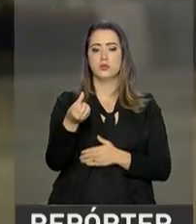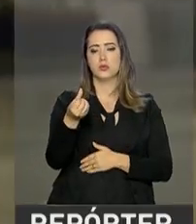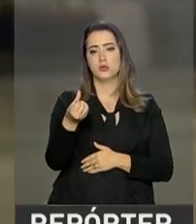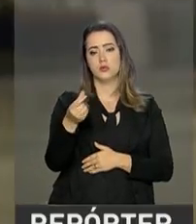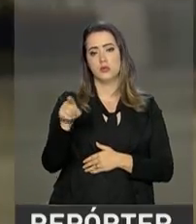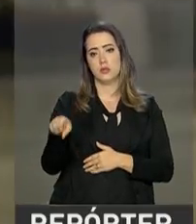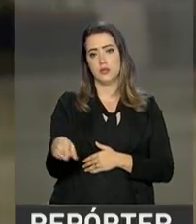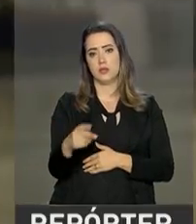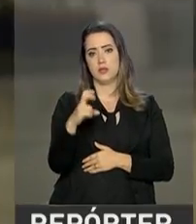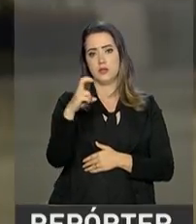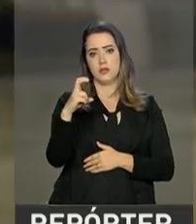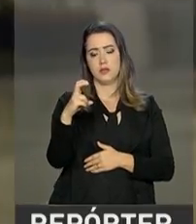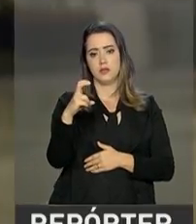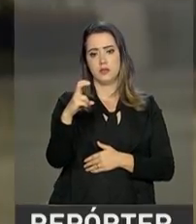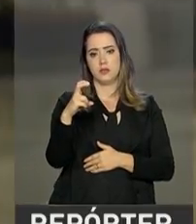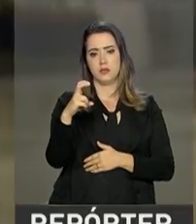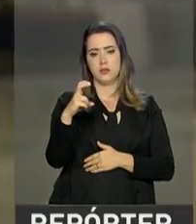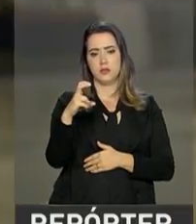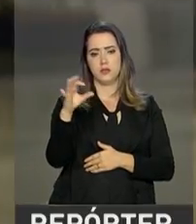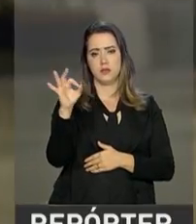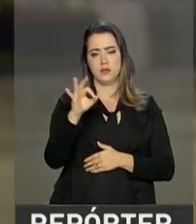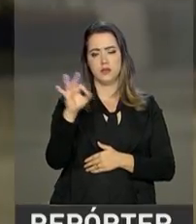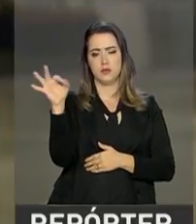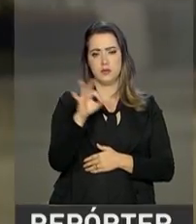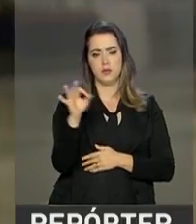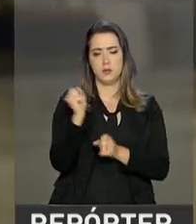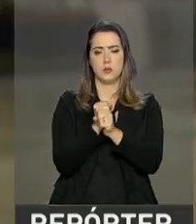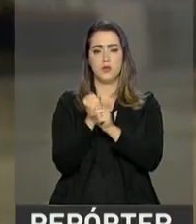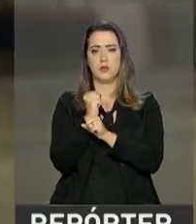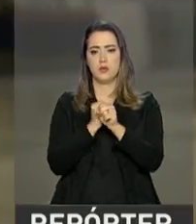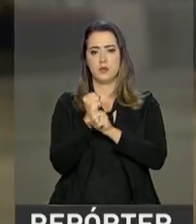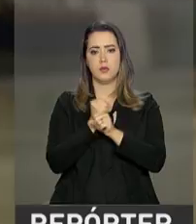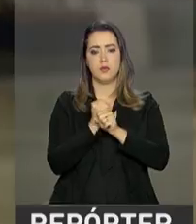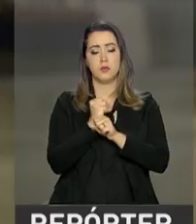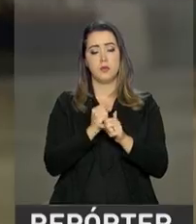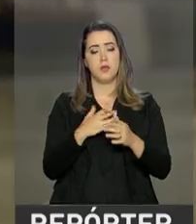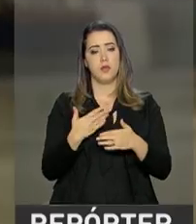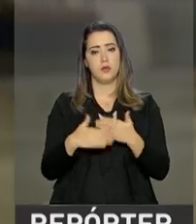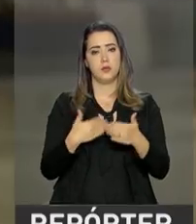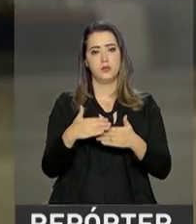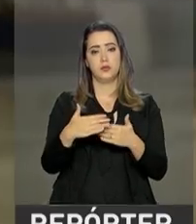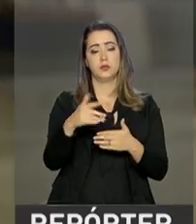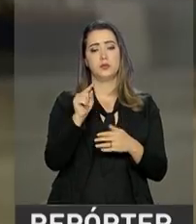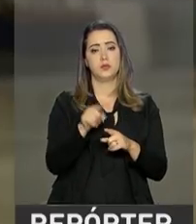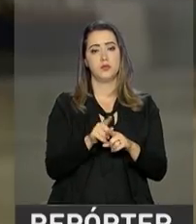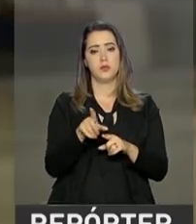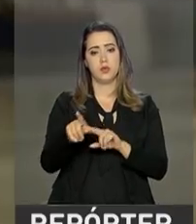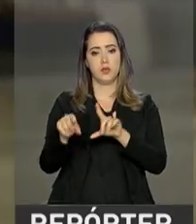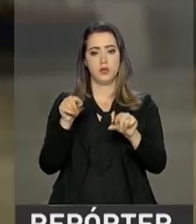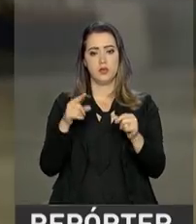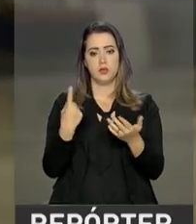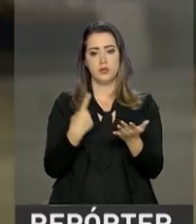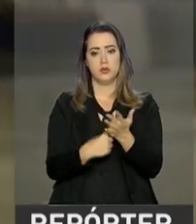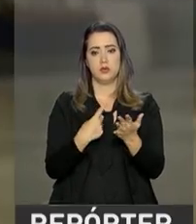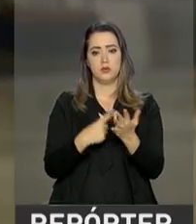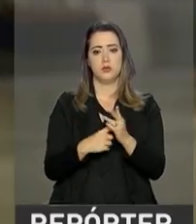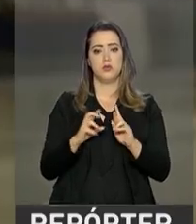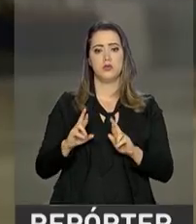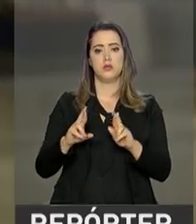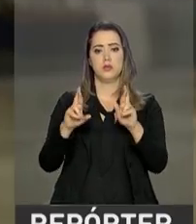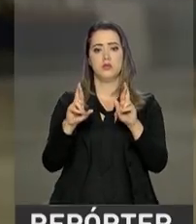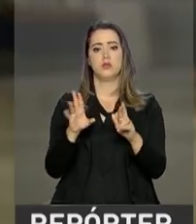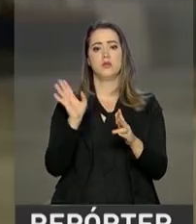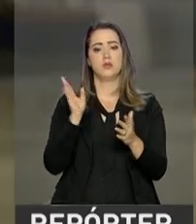e meio ao ano a taxa básica de juros a selic a decisão confirmou a expectativa do mercado